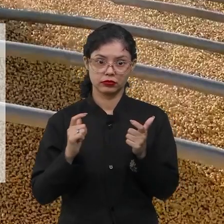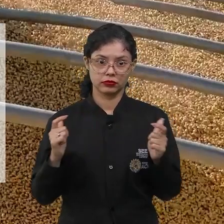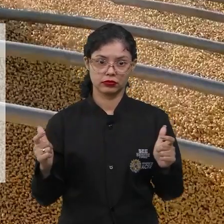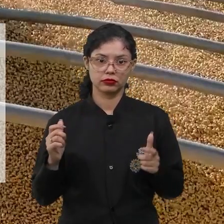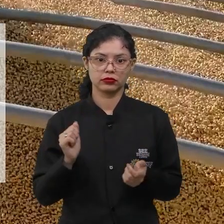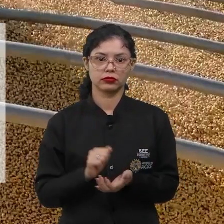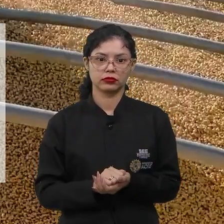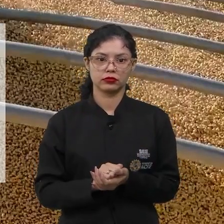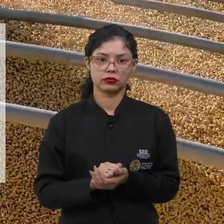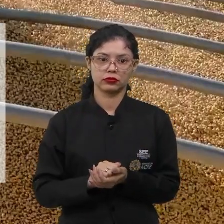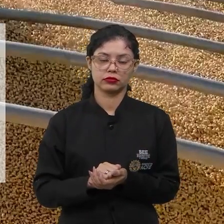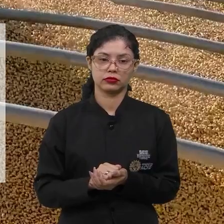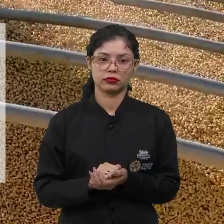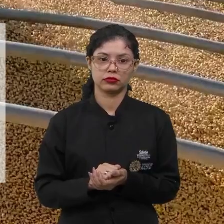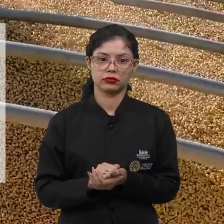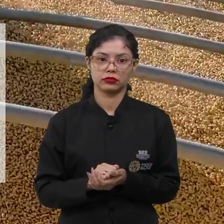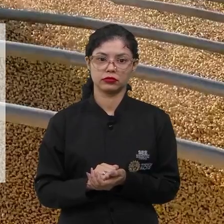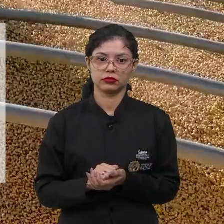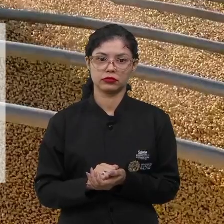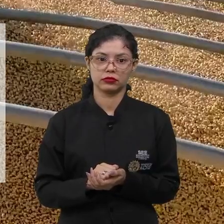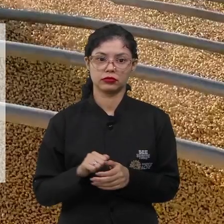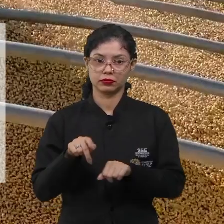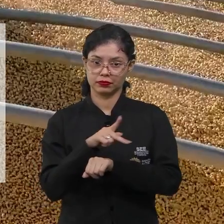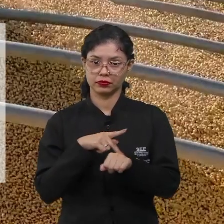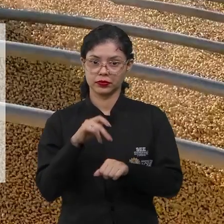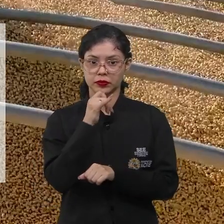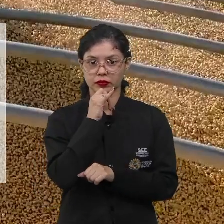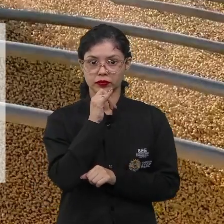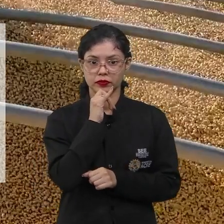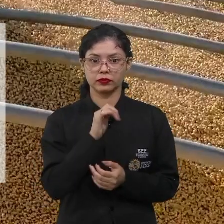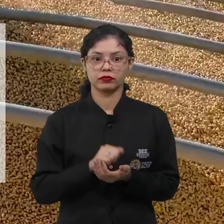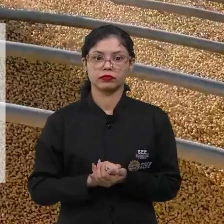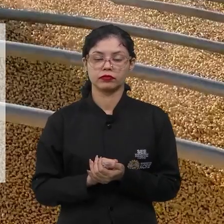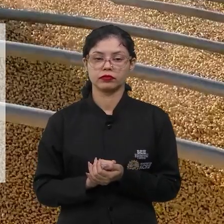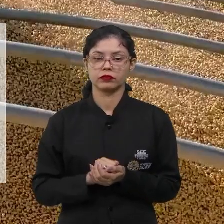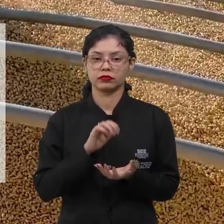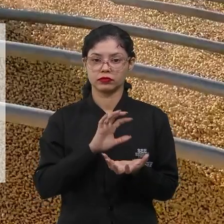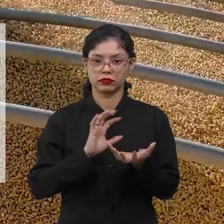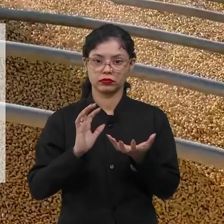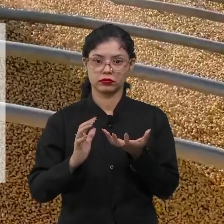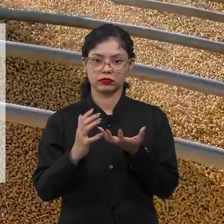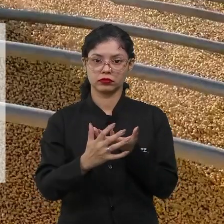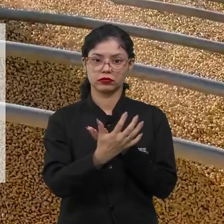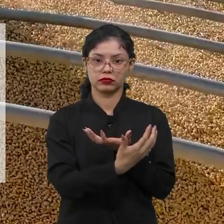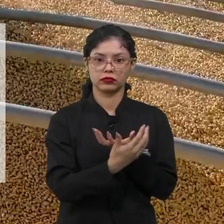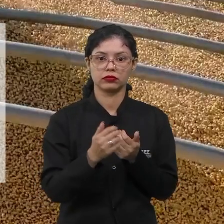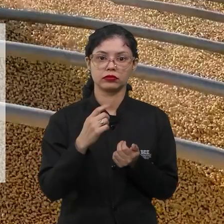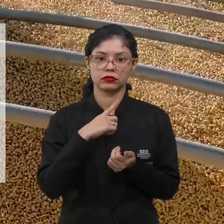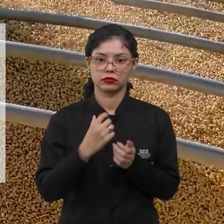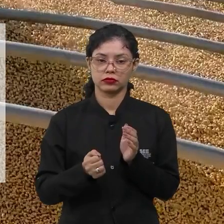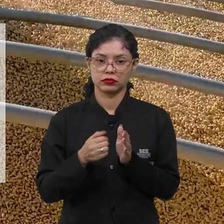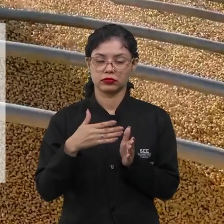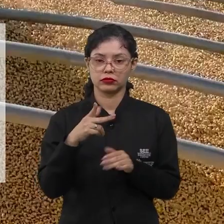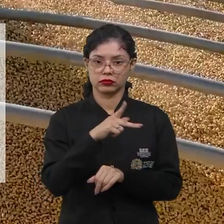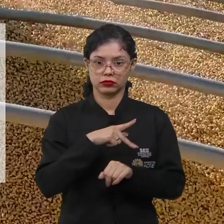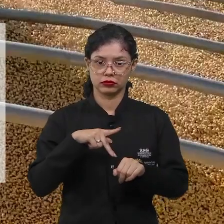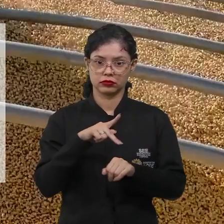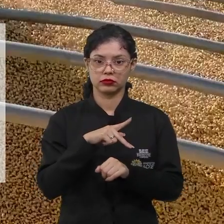grandes áreas em países, por exemplo, em continentes onde existem muitos